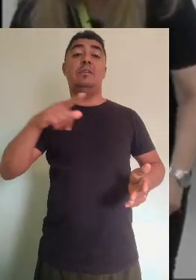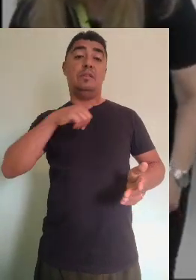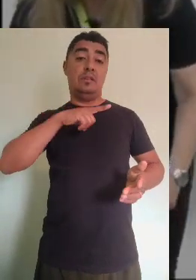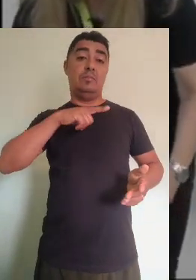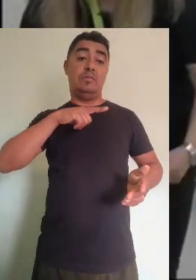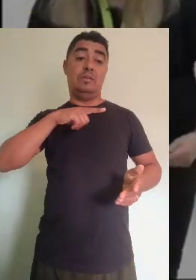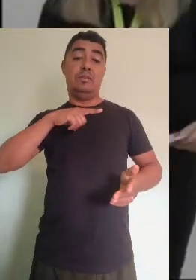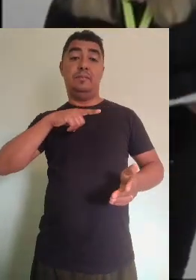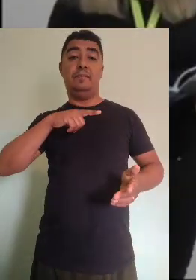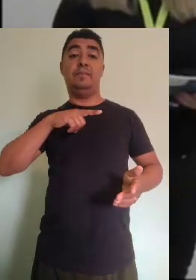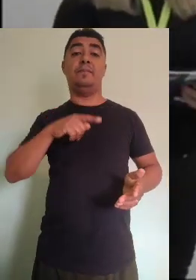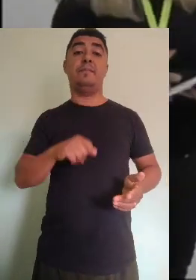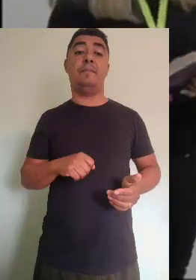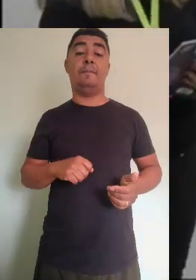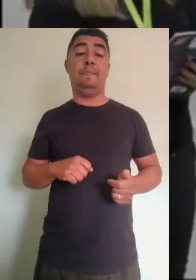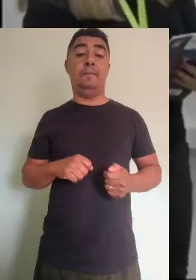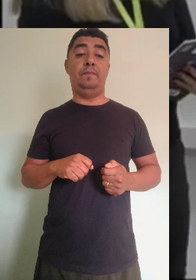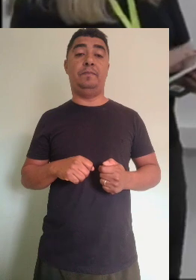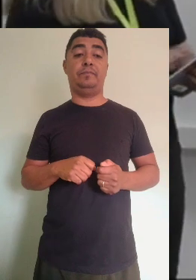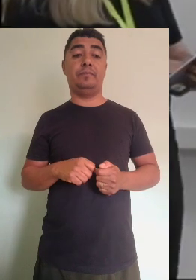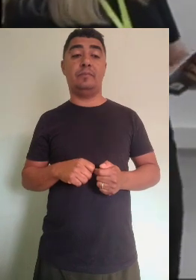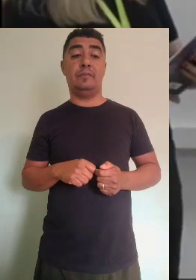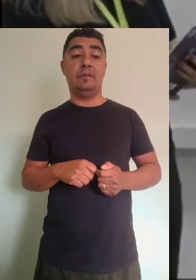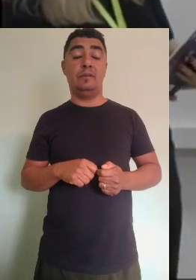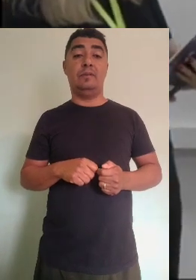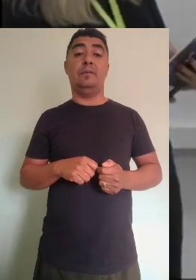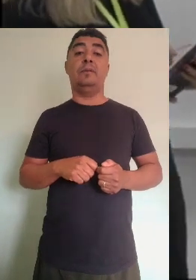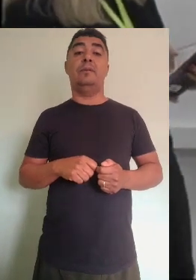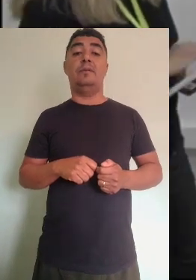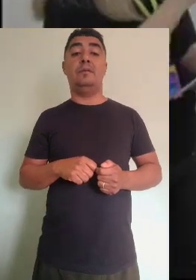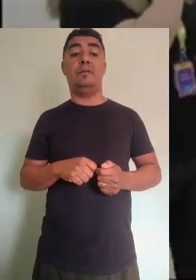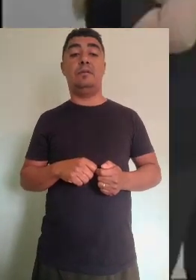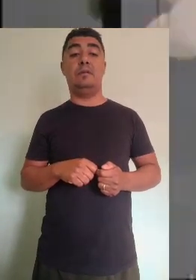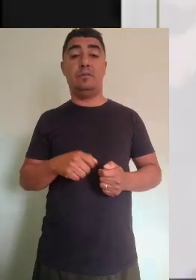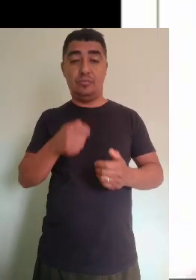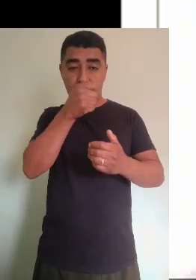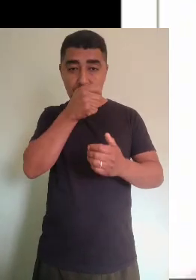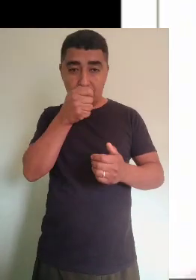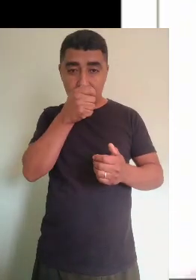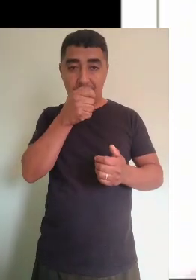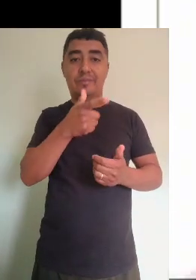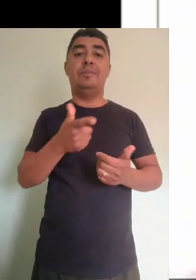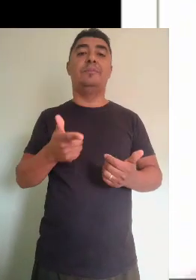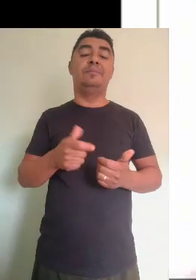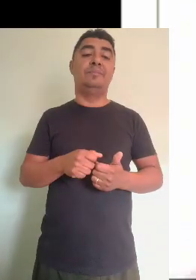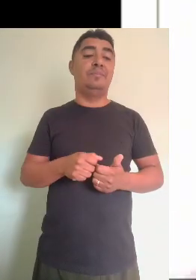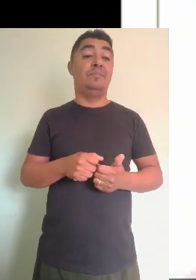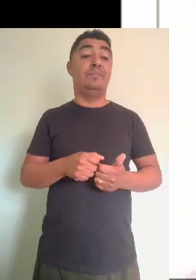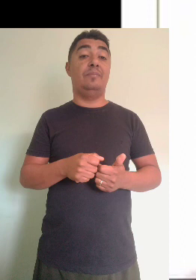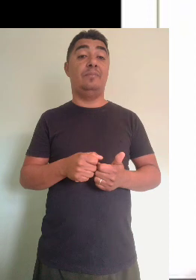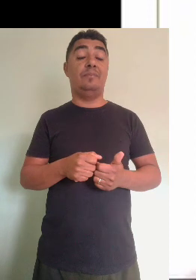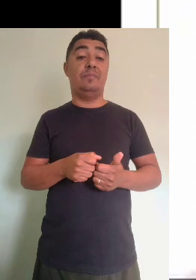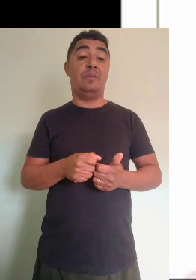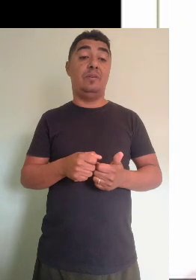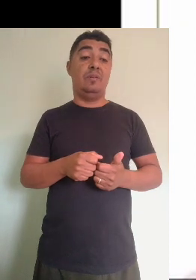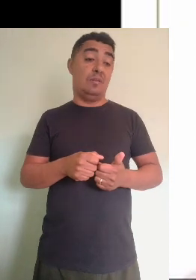232, nós temos aqui, tá, com a seção com a lupa da mão, com a lupa na mão. Vamos ver então.